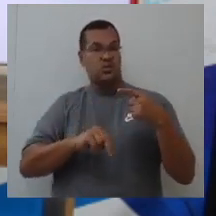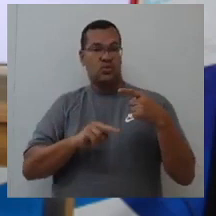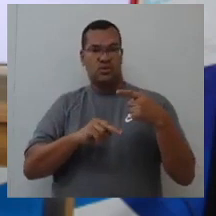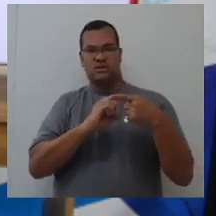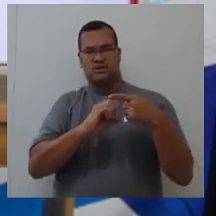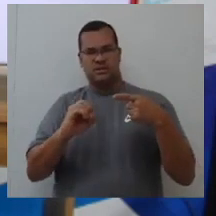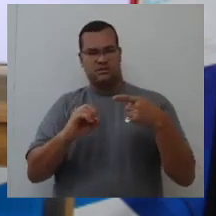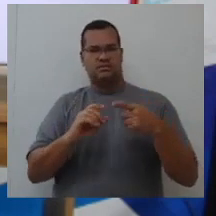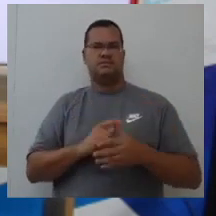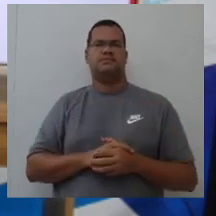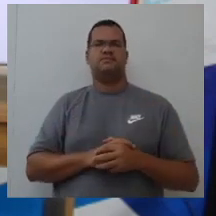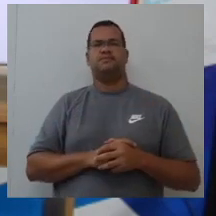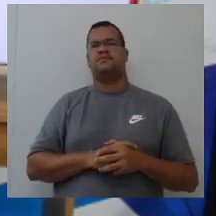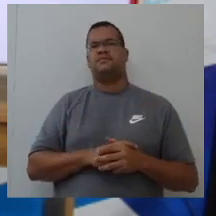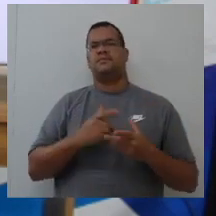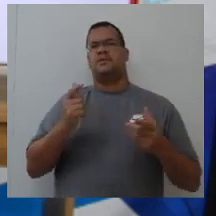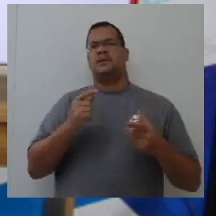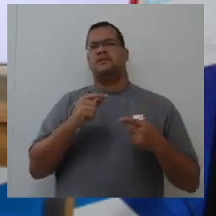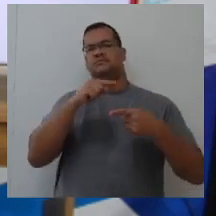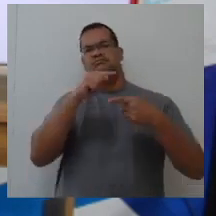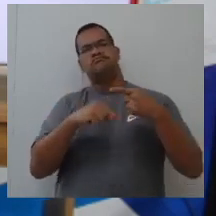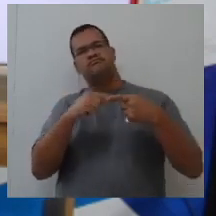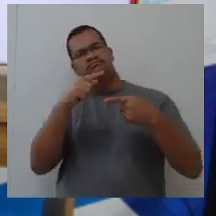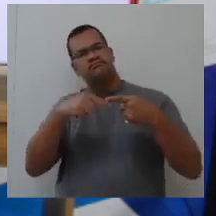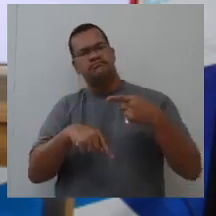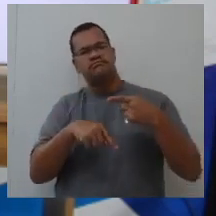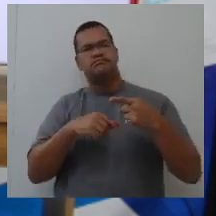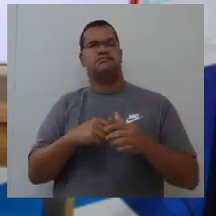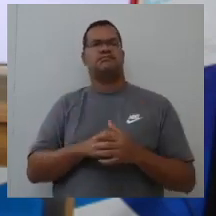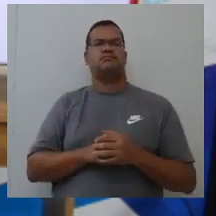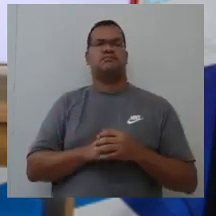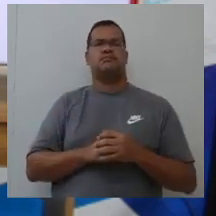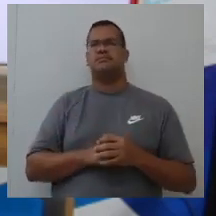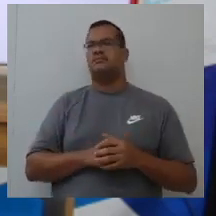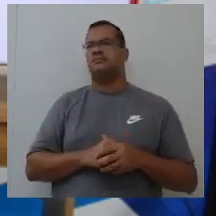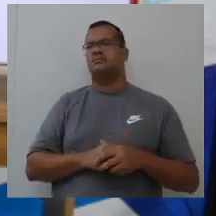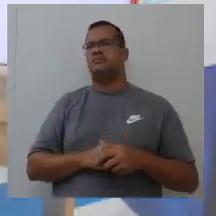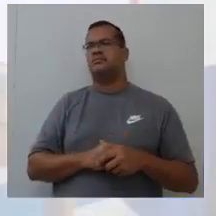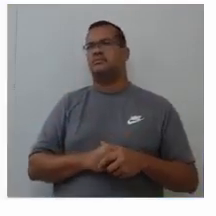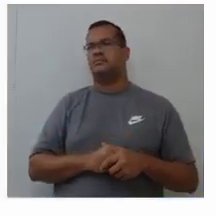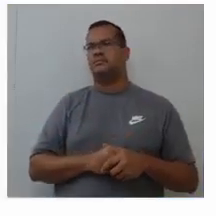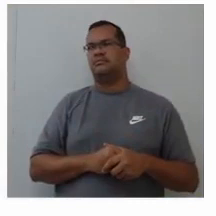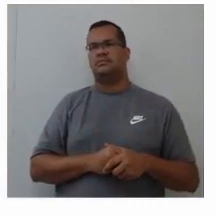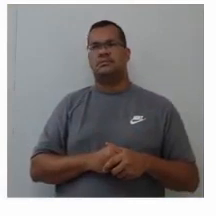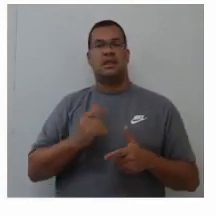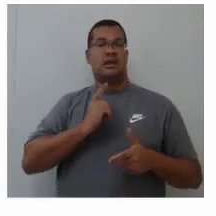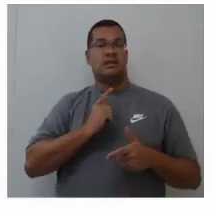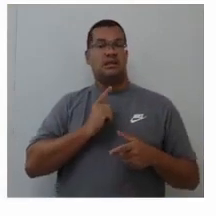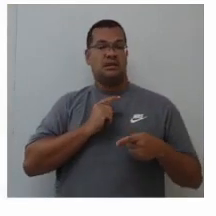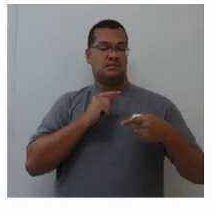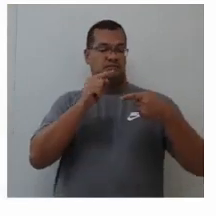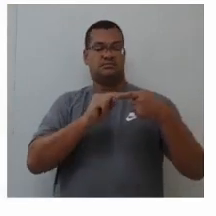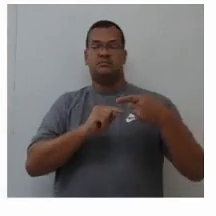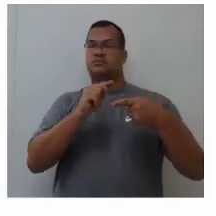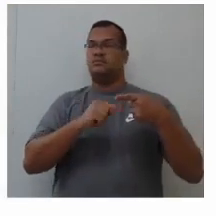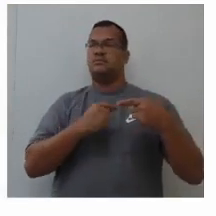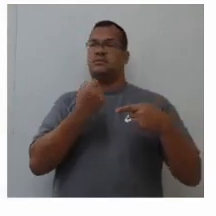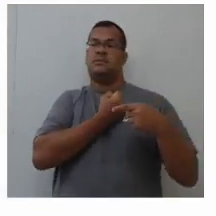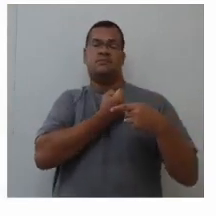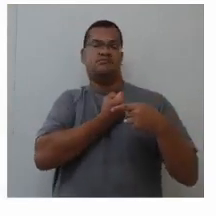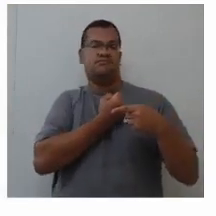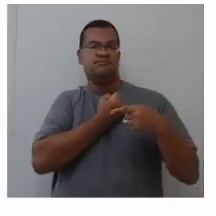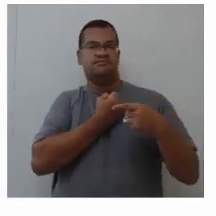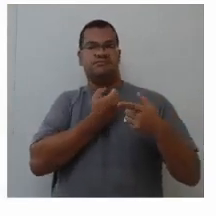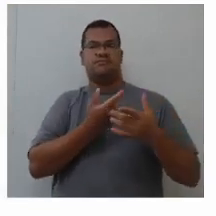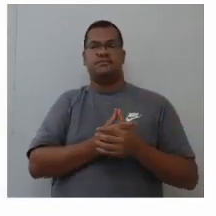as frações, como aparece aí na sua tela, tá vendo aí? Então, temos as frações, temos